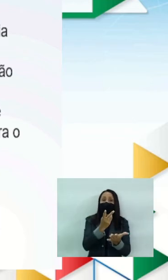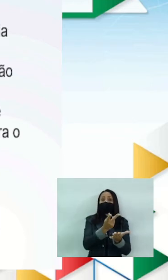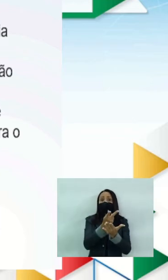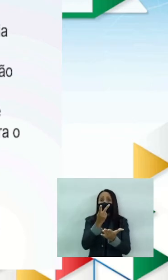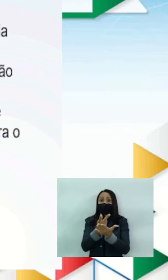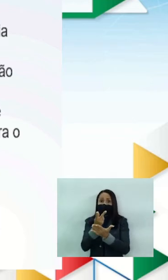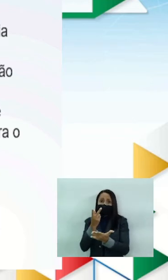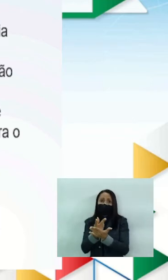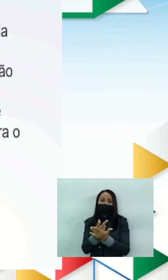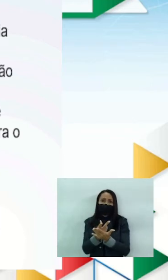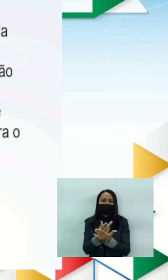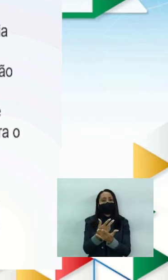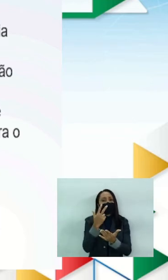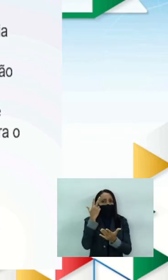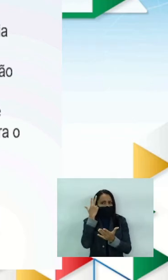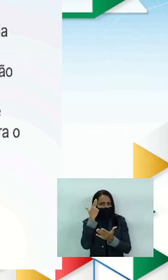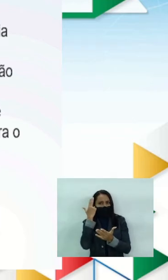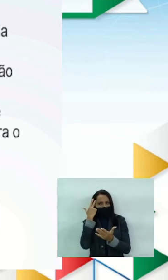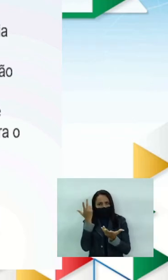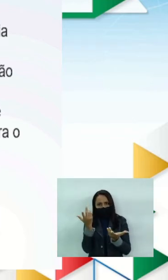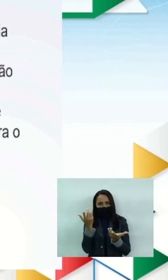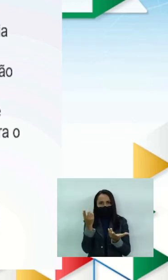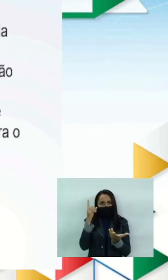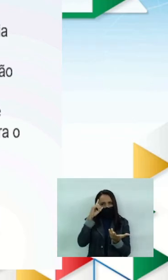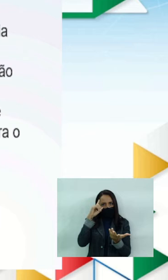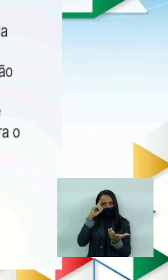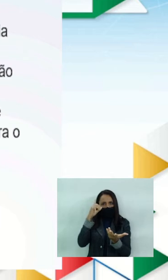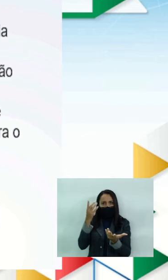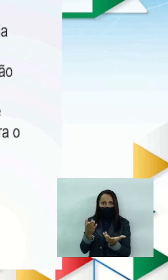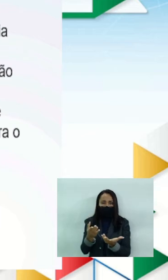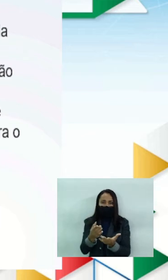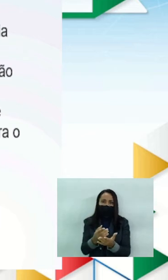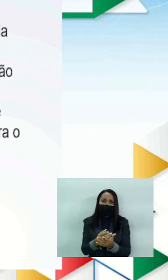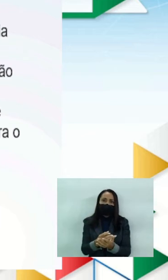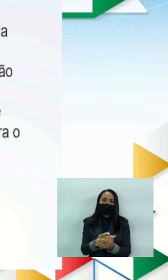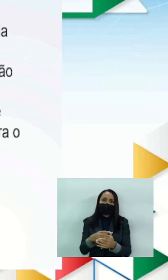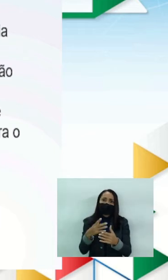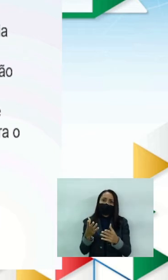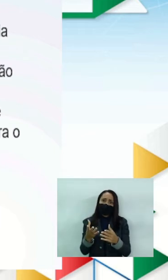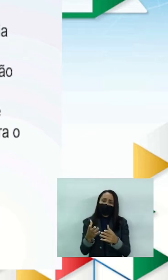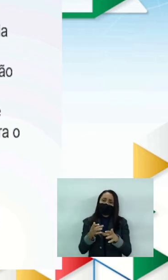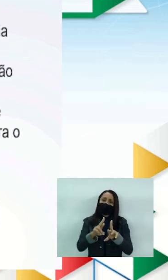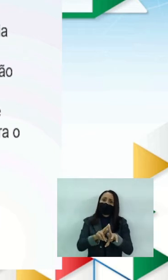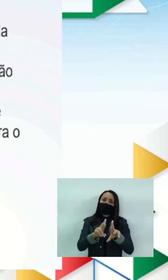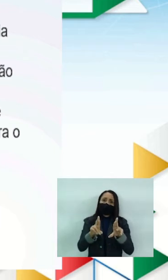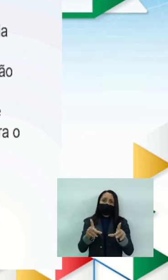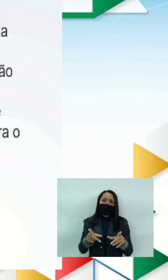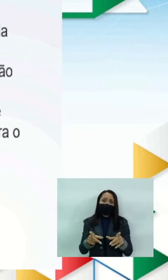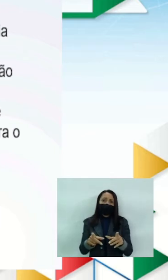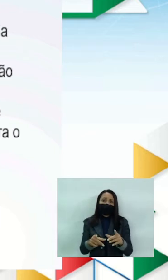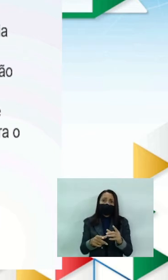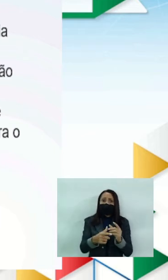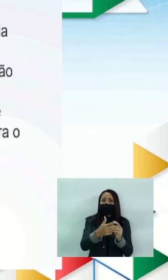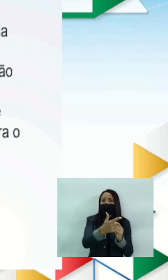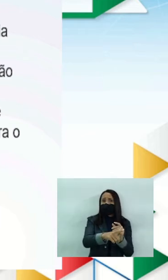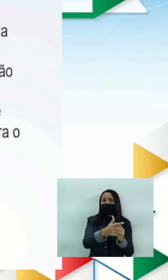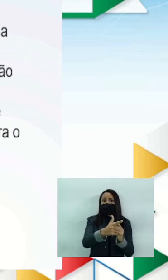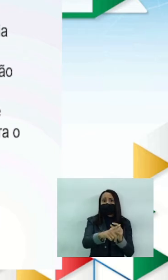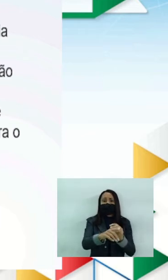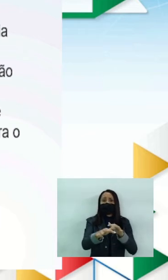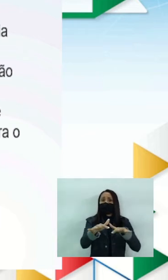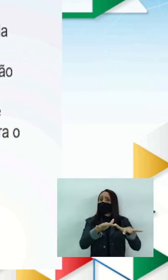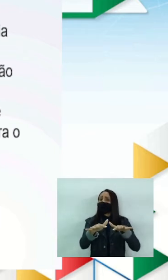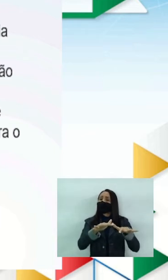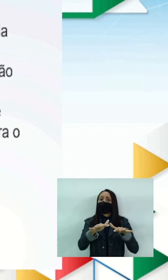acontecimentos que são naturais do nosso dia a dia seriam completamente diferentes se não houvesse um movimento de